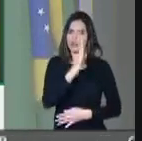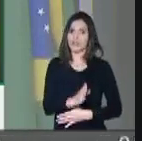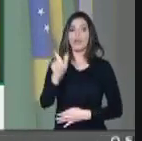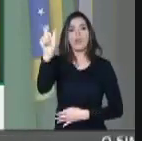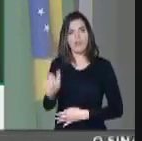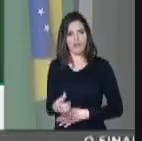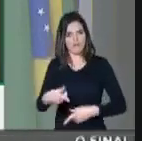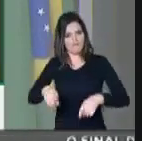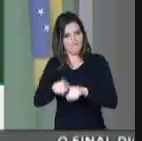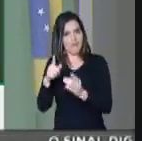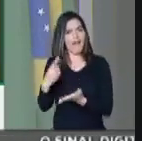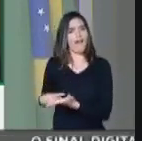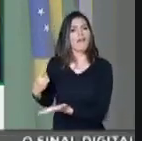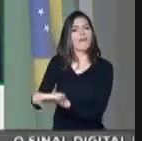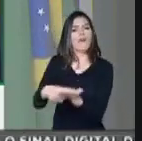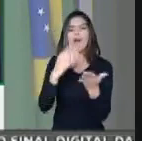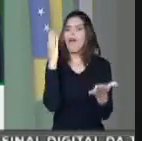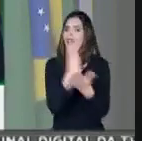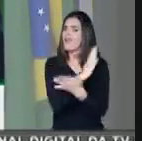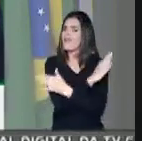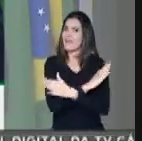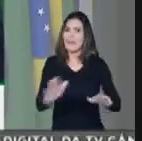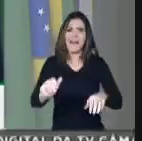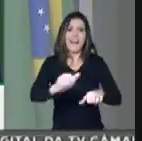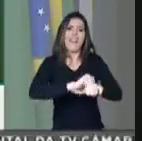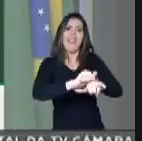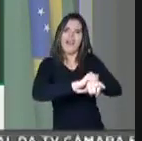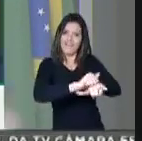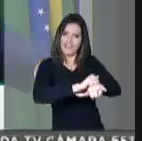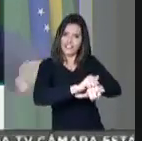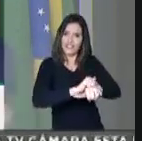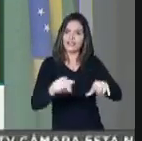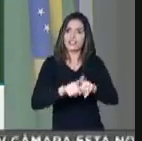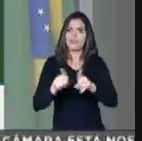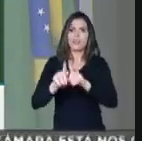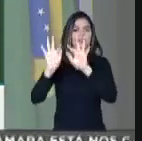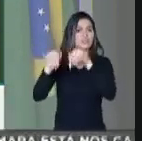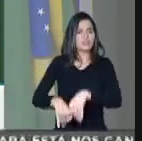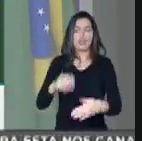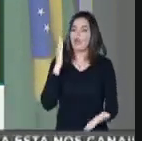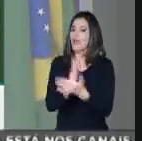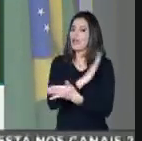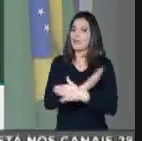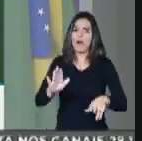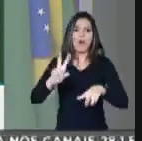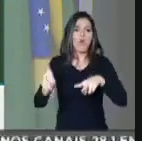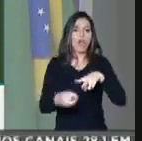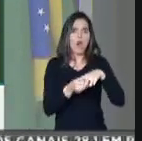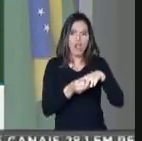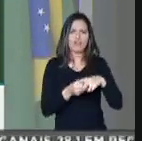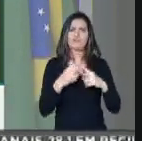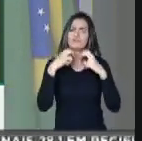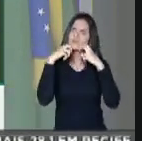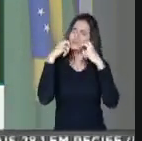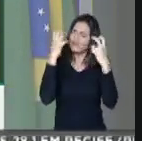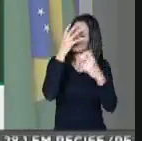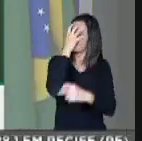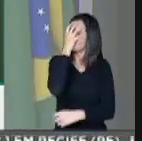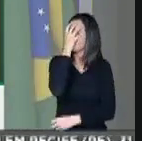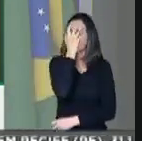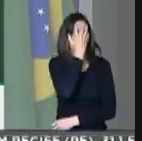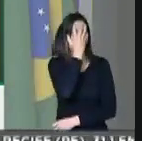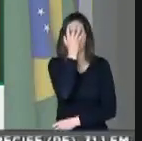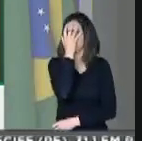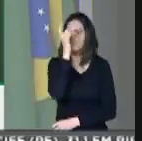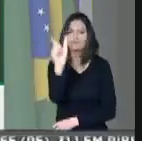como é parte do acordo para acabar com a Lava Jato e para encerrar o combate à corrupção. Que vergonha, Jair